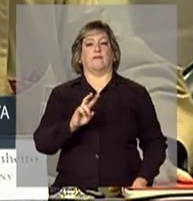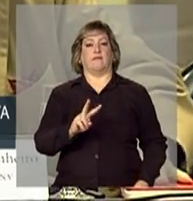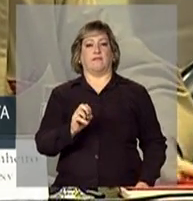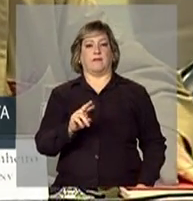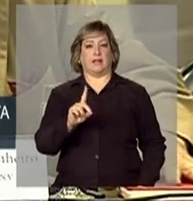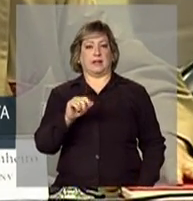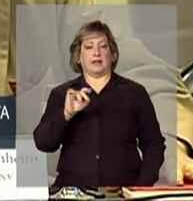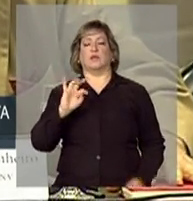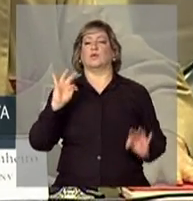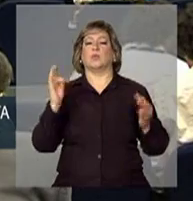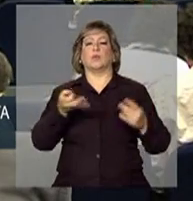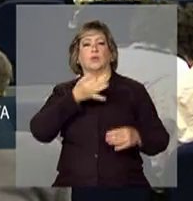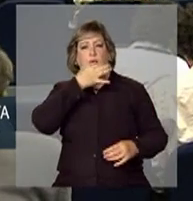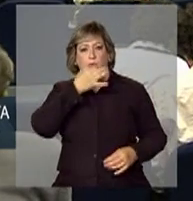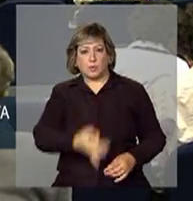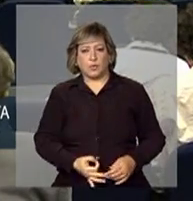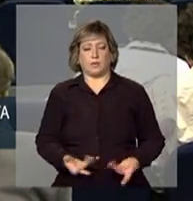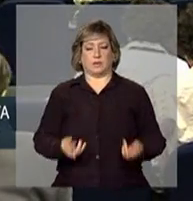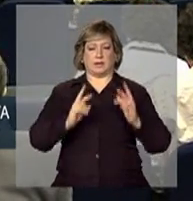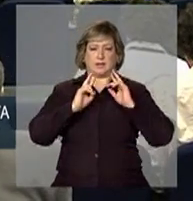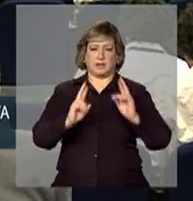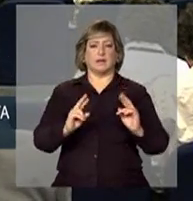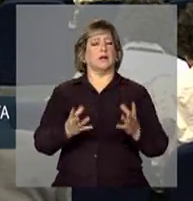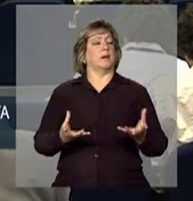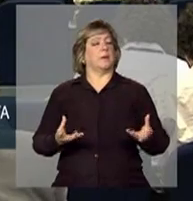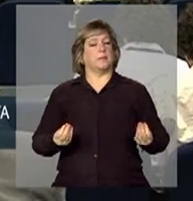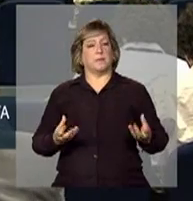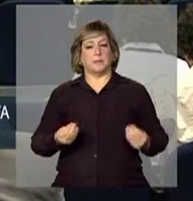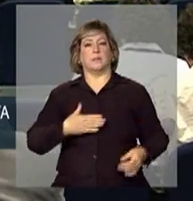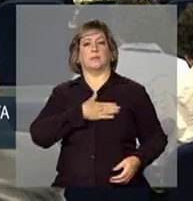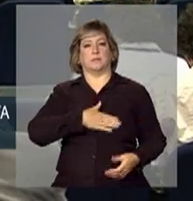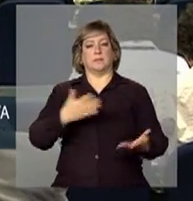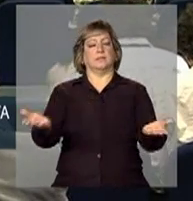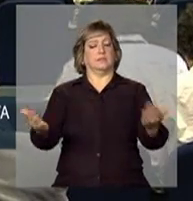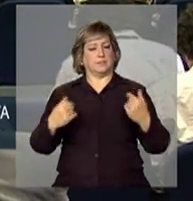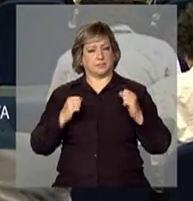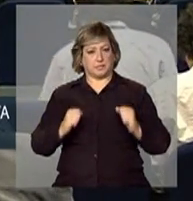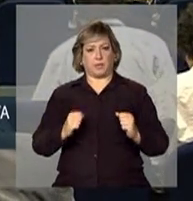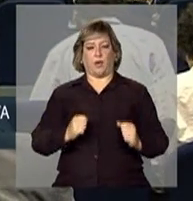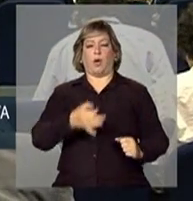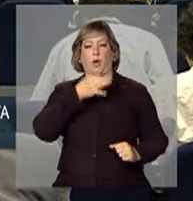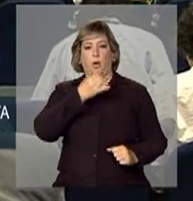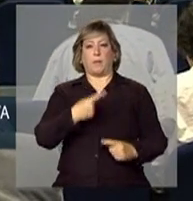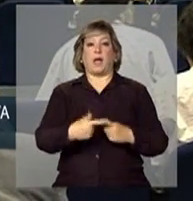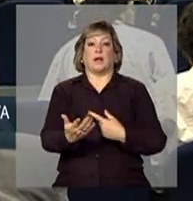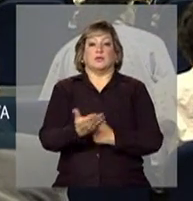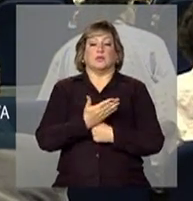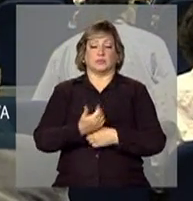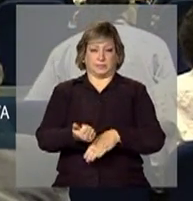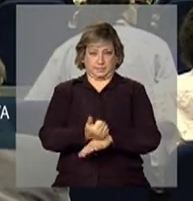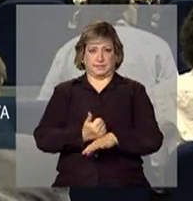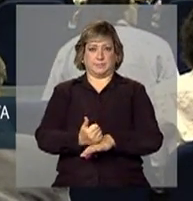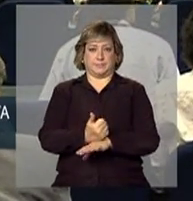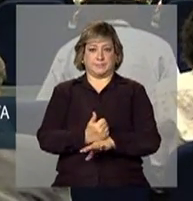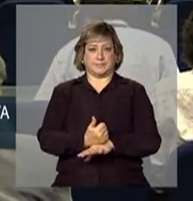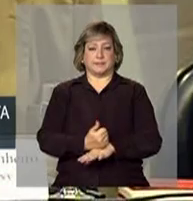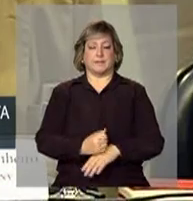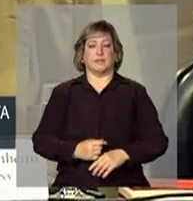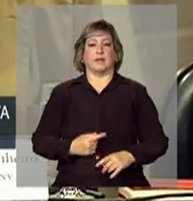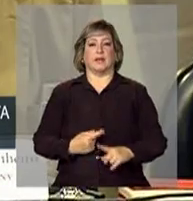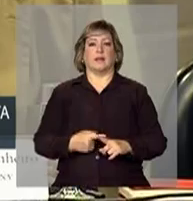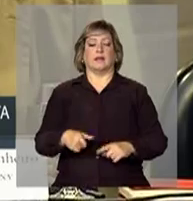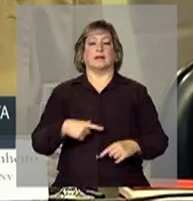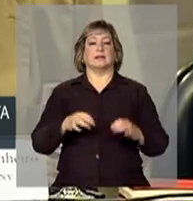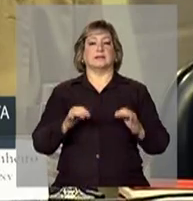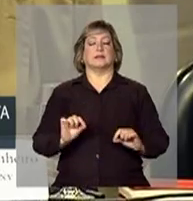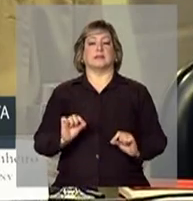críticas, sugestões são enormemente bem-vindas. E certamente, sem